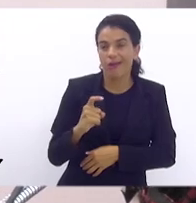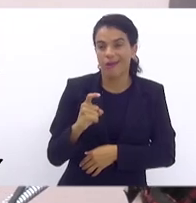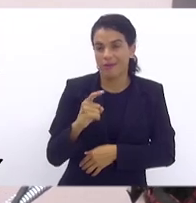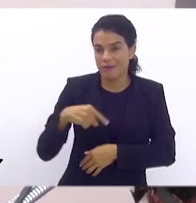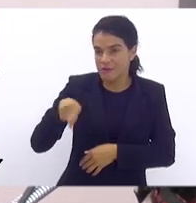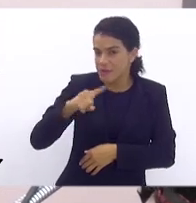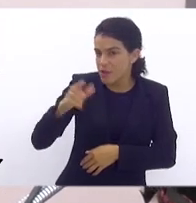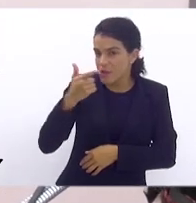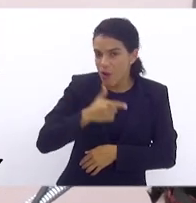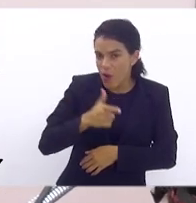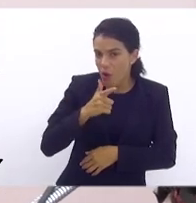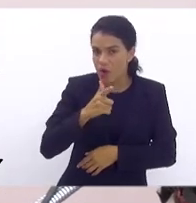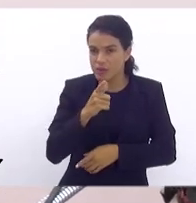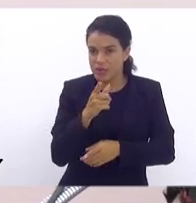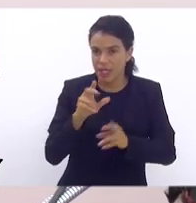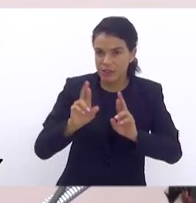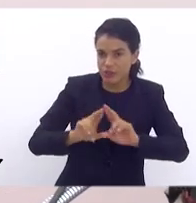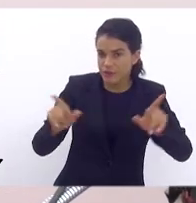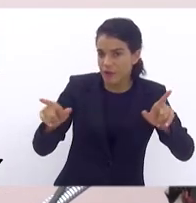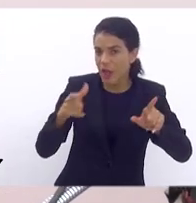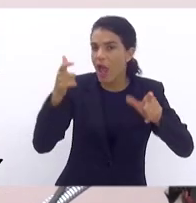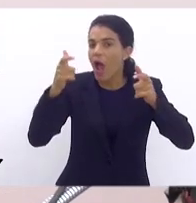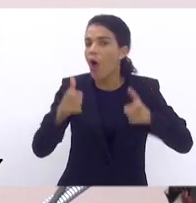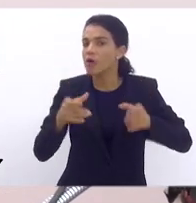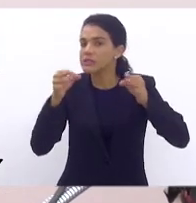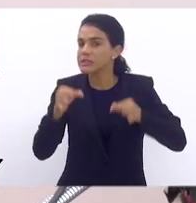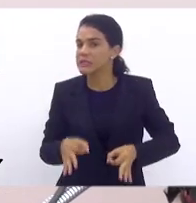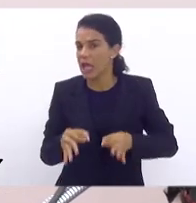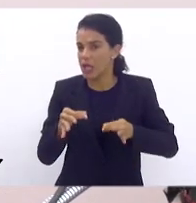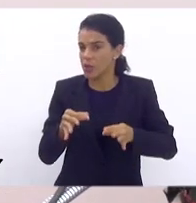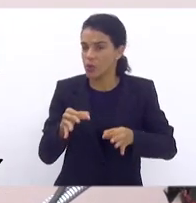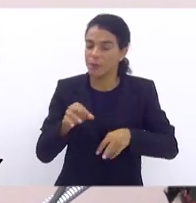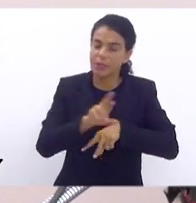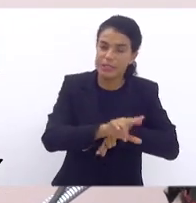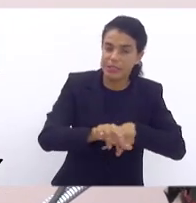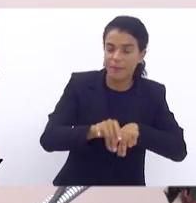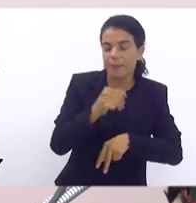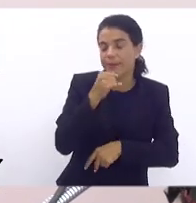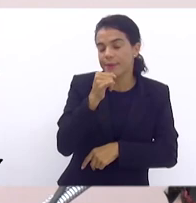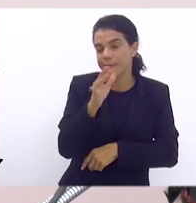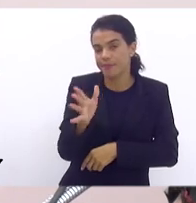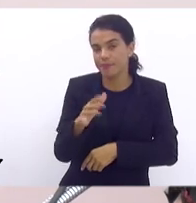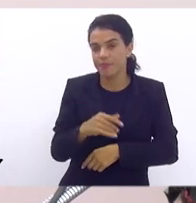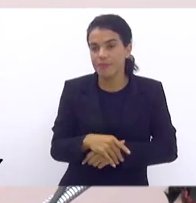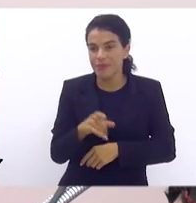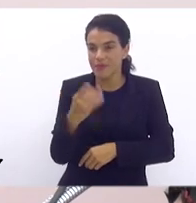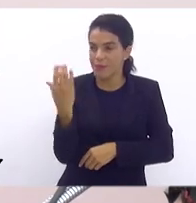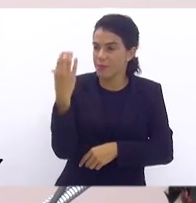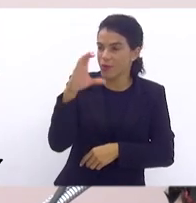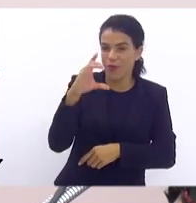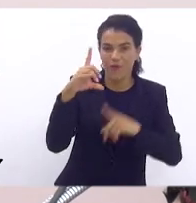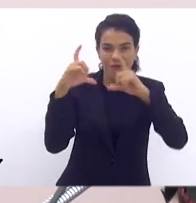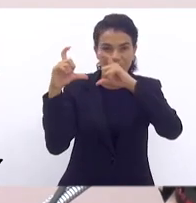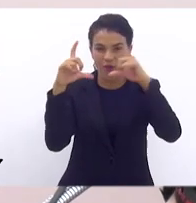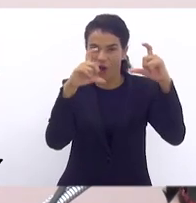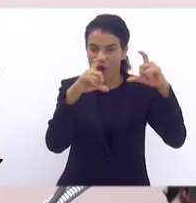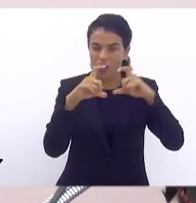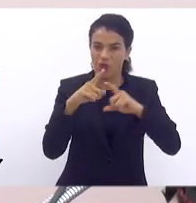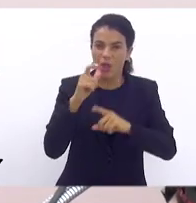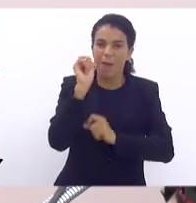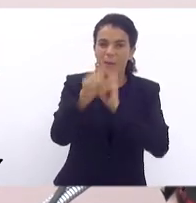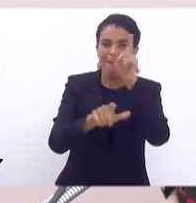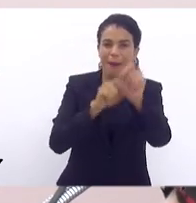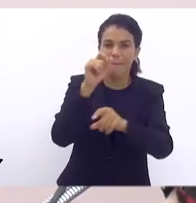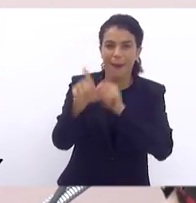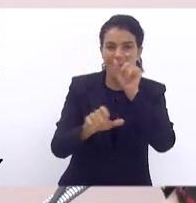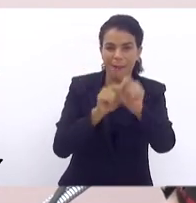não conseguem diferenciar esses dados para ver de onde vem os ataques de gênero por exemplo a senhora postou uma foto a senhora teve vários ataques a